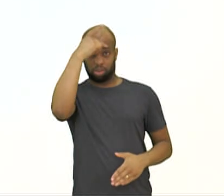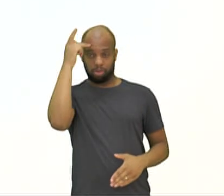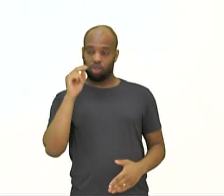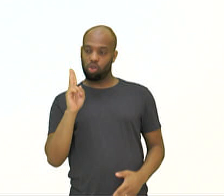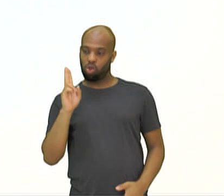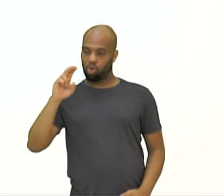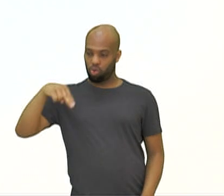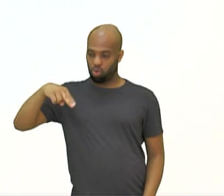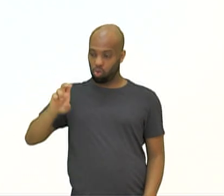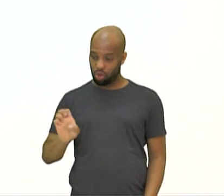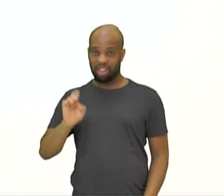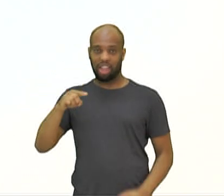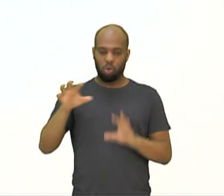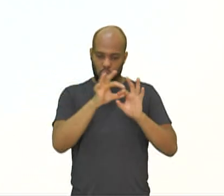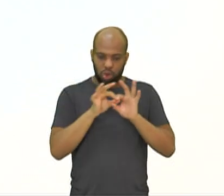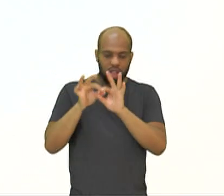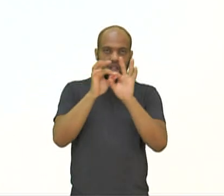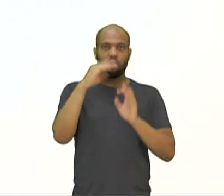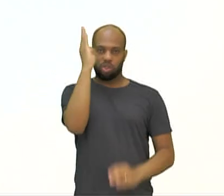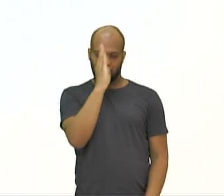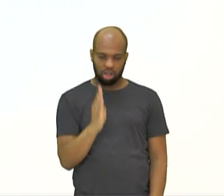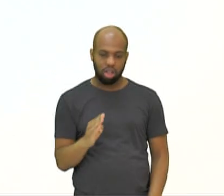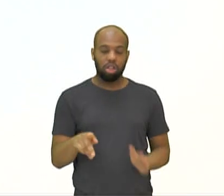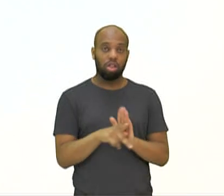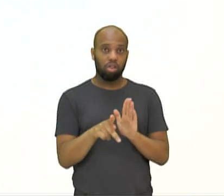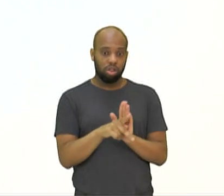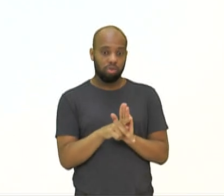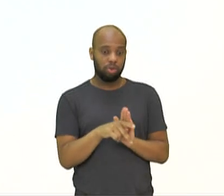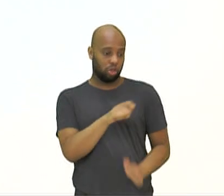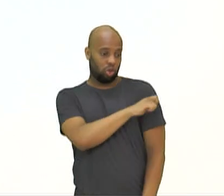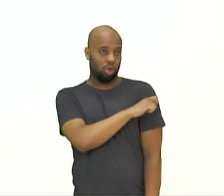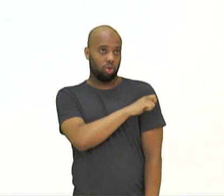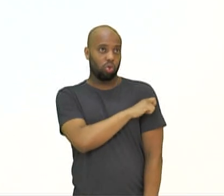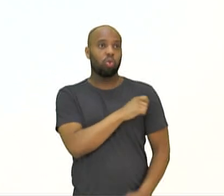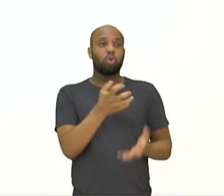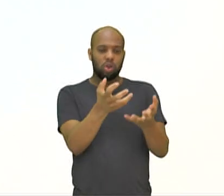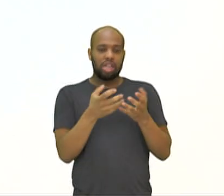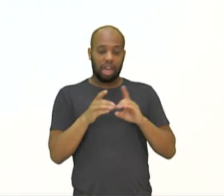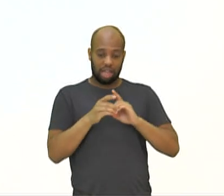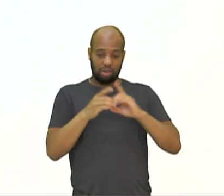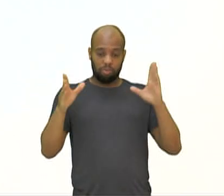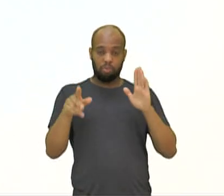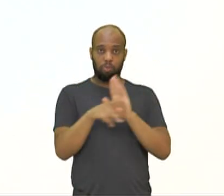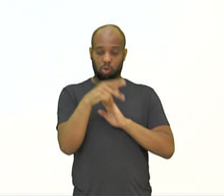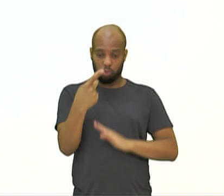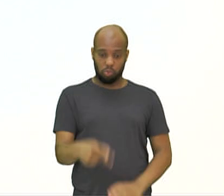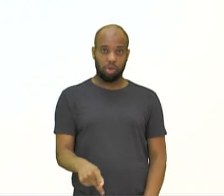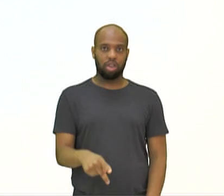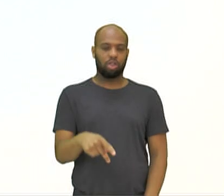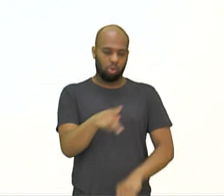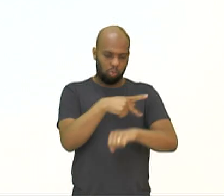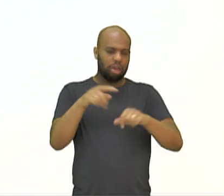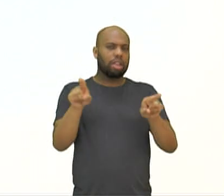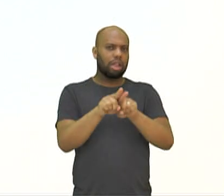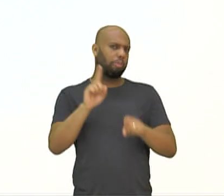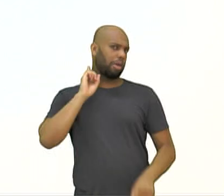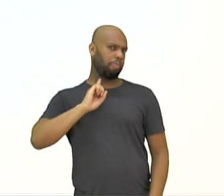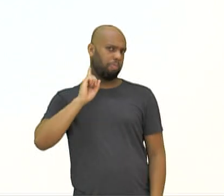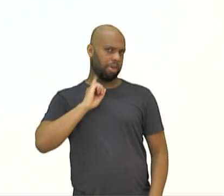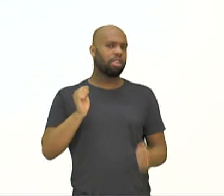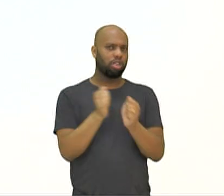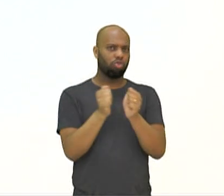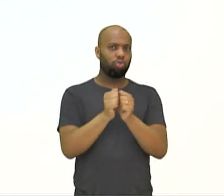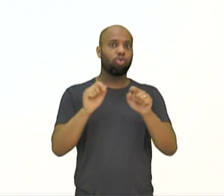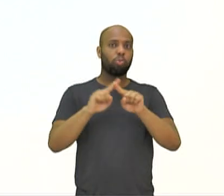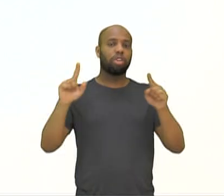União Nacional dos Estudantes, e os políticos mineiros exigiam a democratização do país, haviam os populares que exaltavam a figura